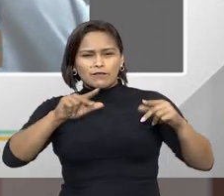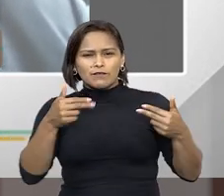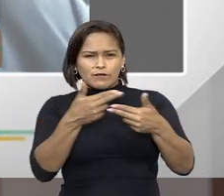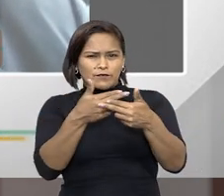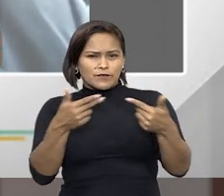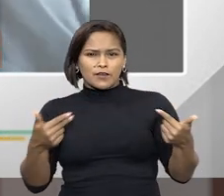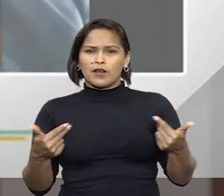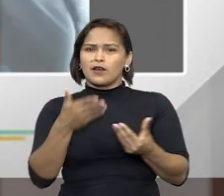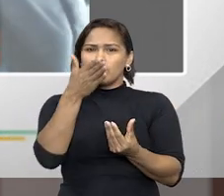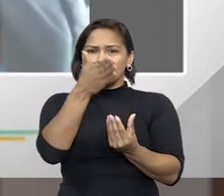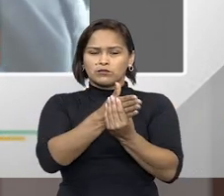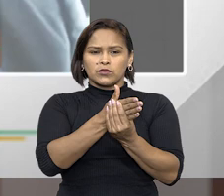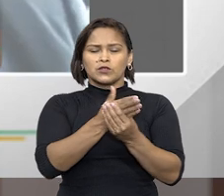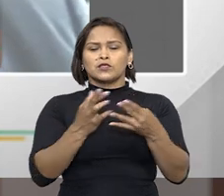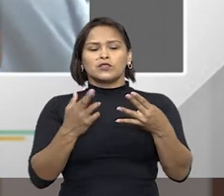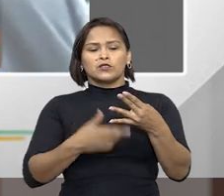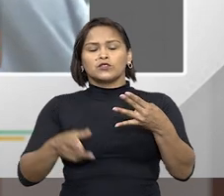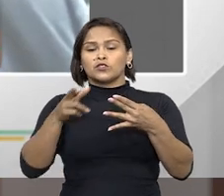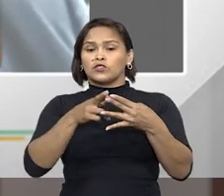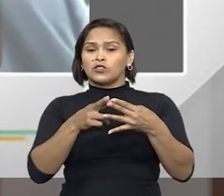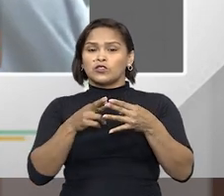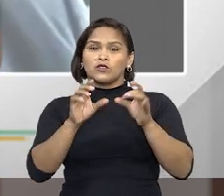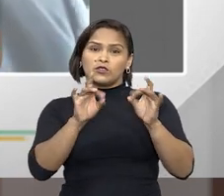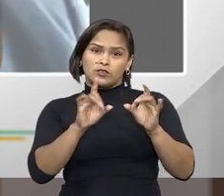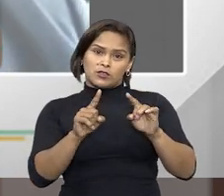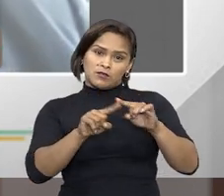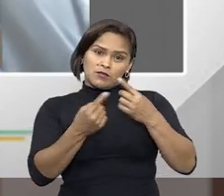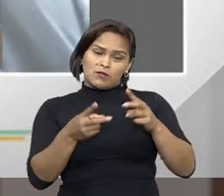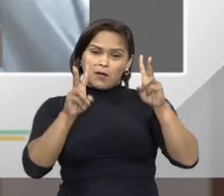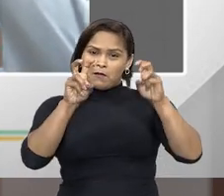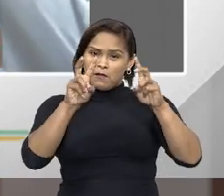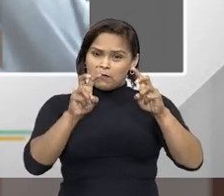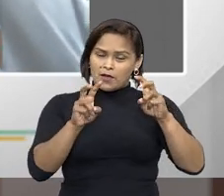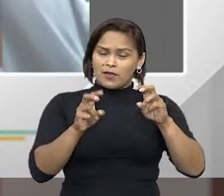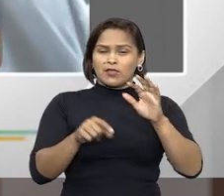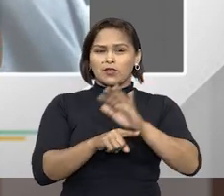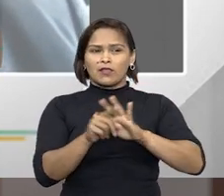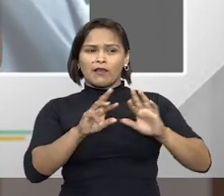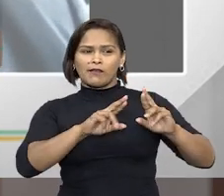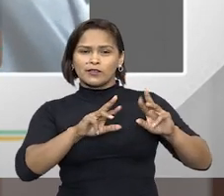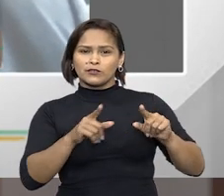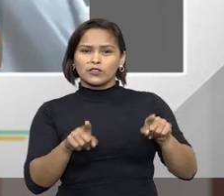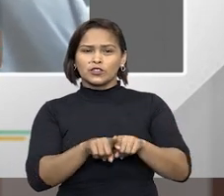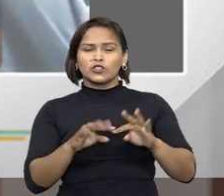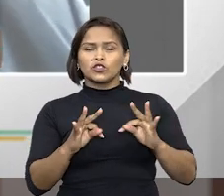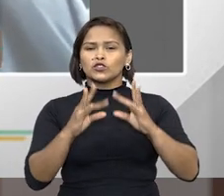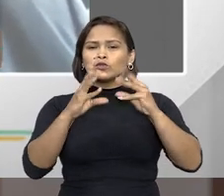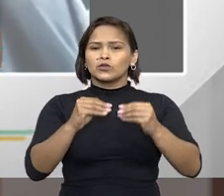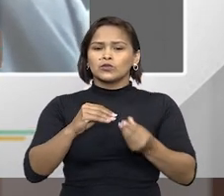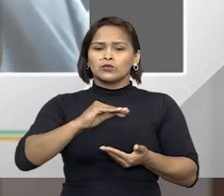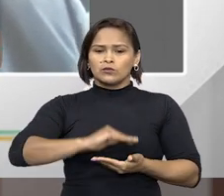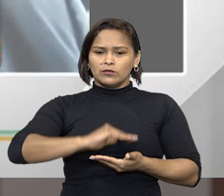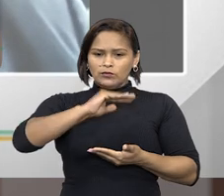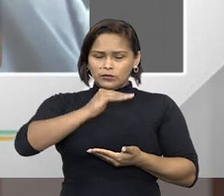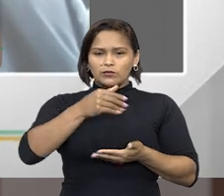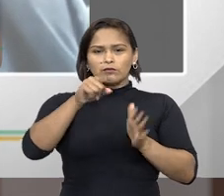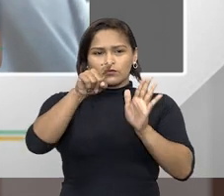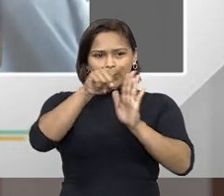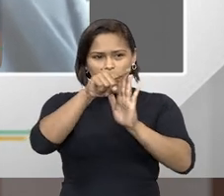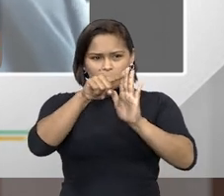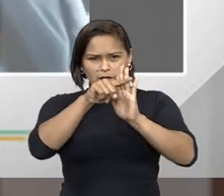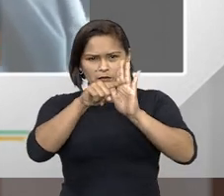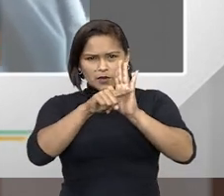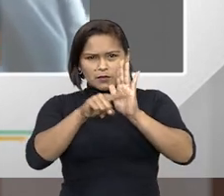de recurso extraordinário, mas tratando de matéria infraconstitucional, e que foram todos eles paulatinamente sendo